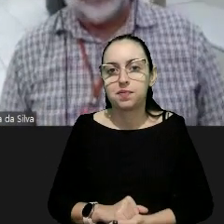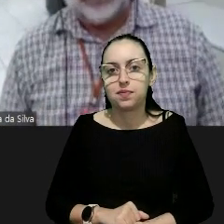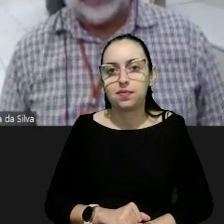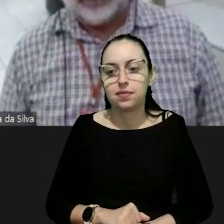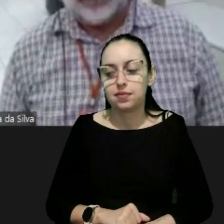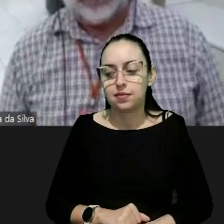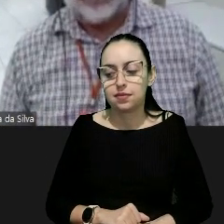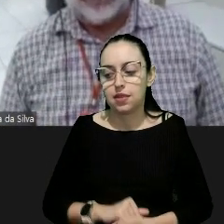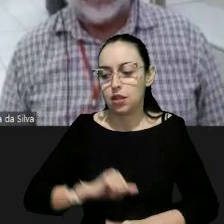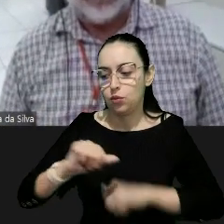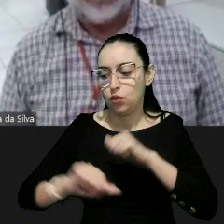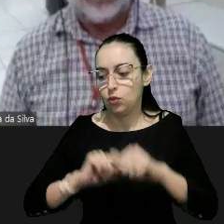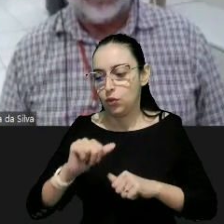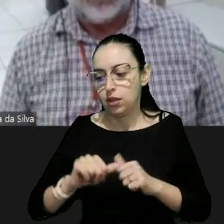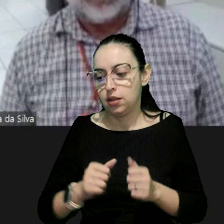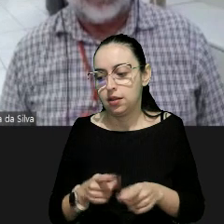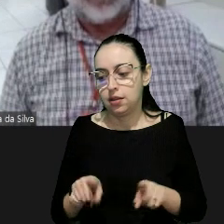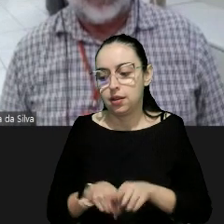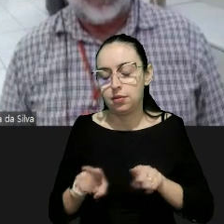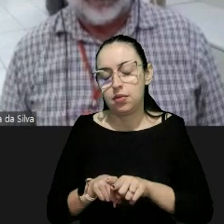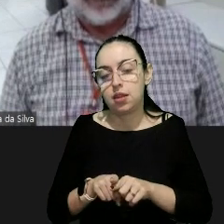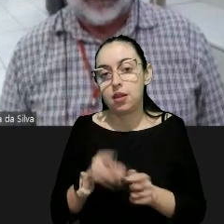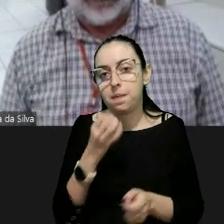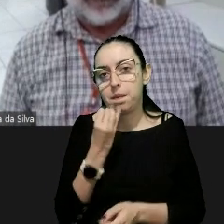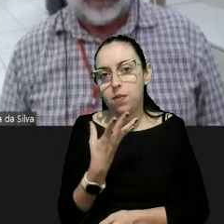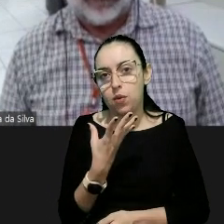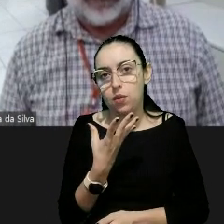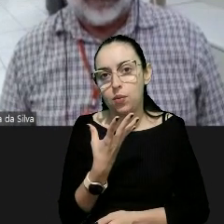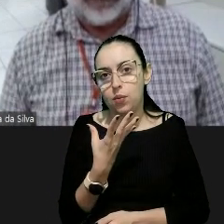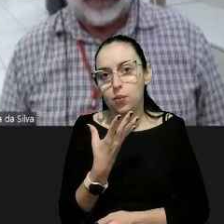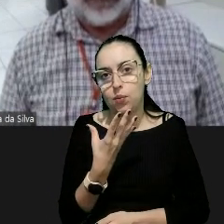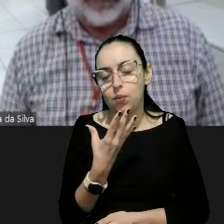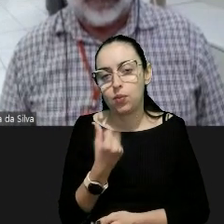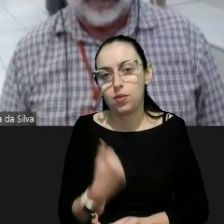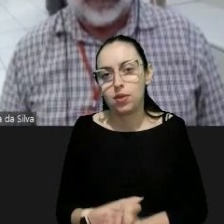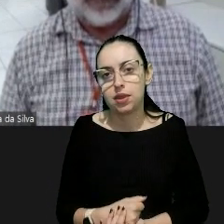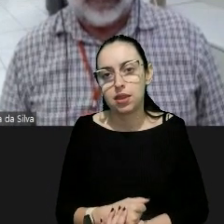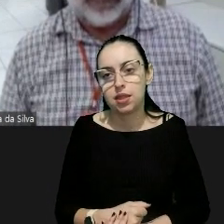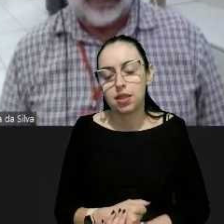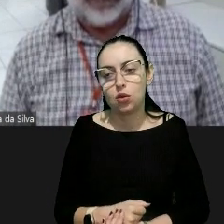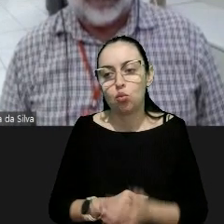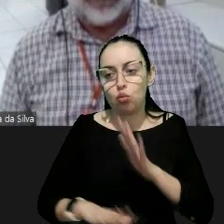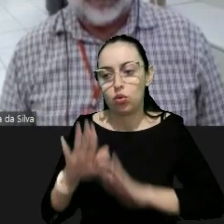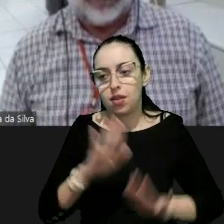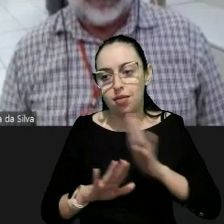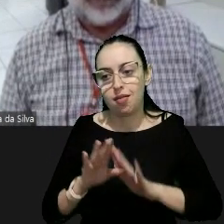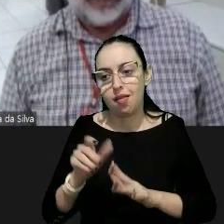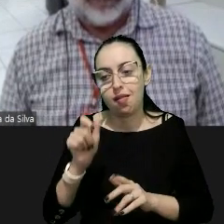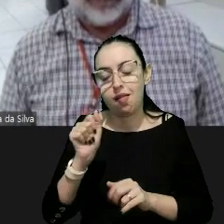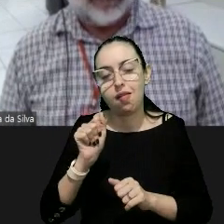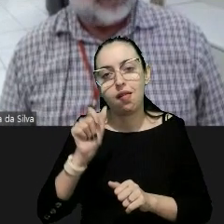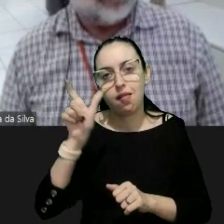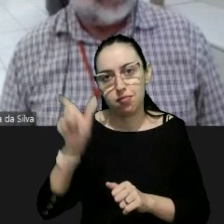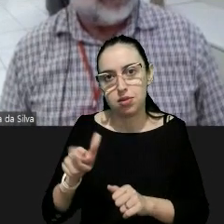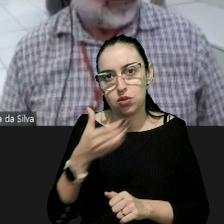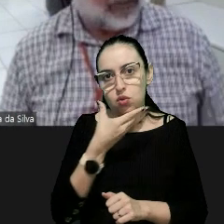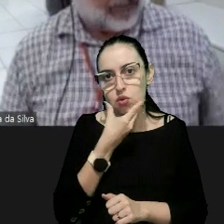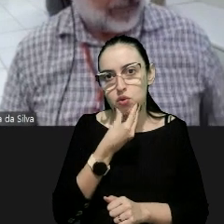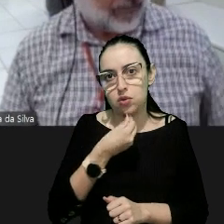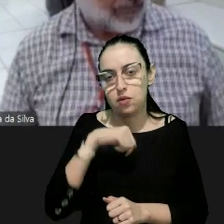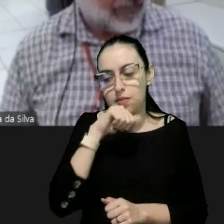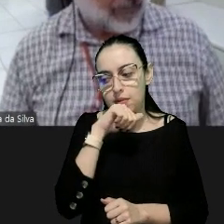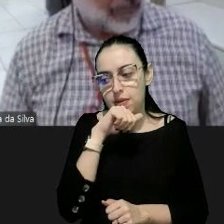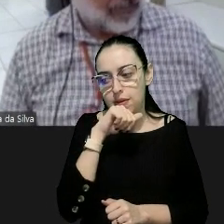mágica isso. Isso se inverte. Sabe outra coisa que é boa, Cláudio? Em vez de